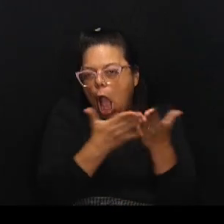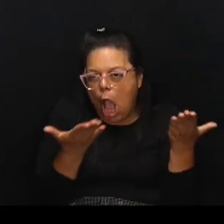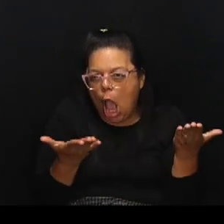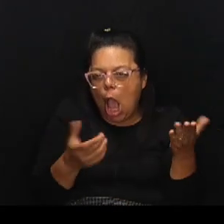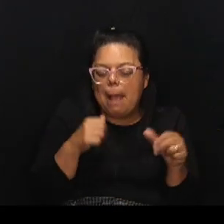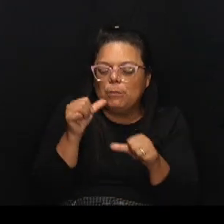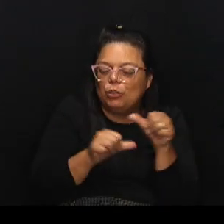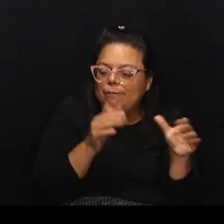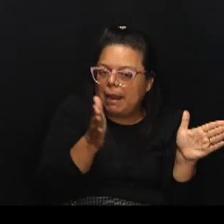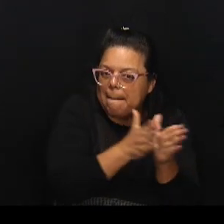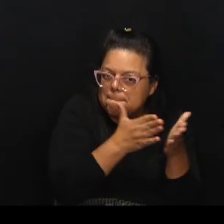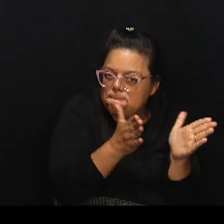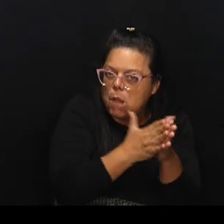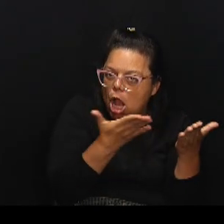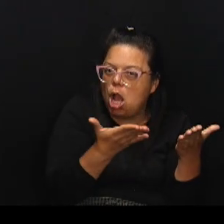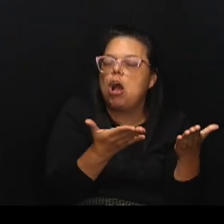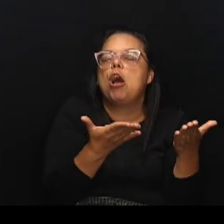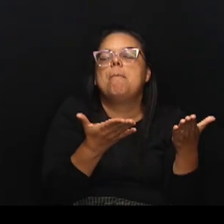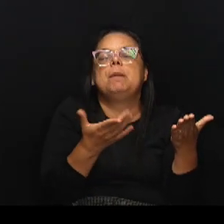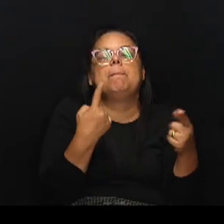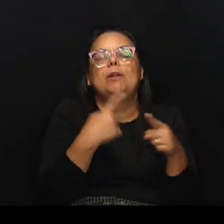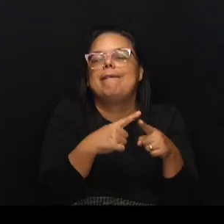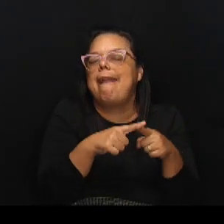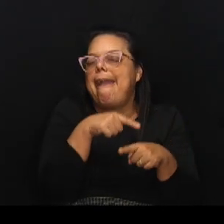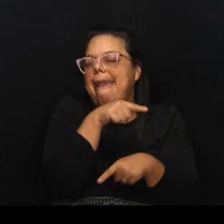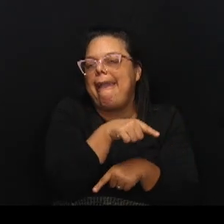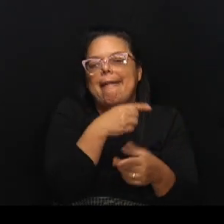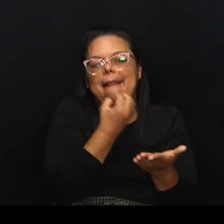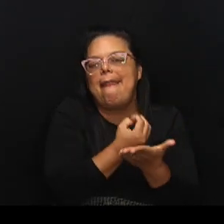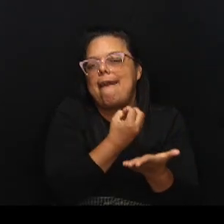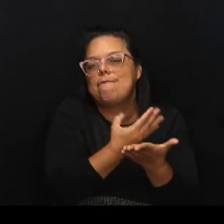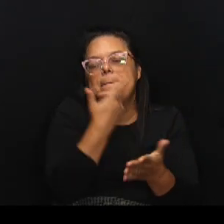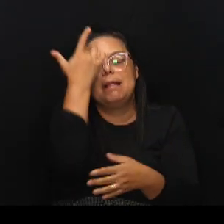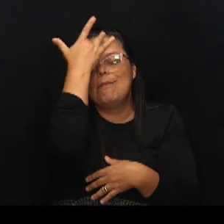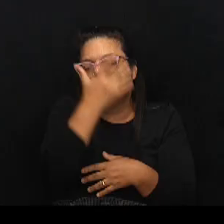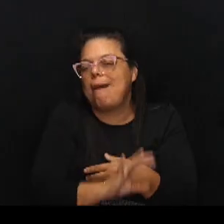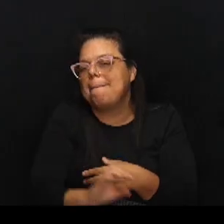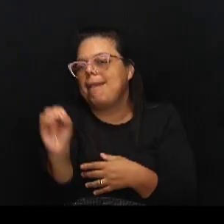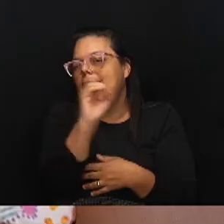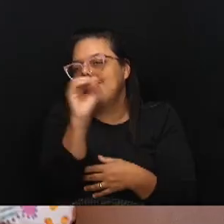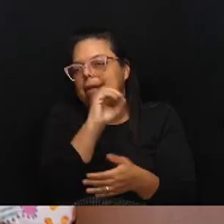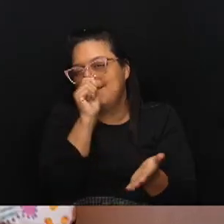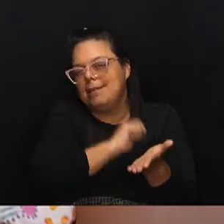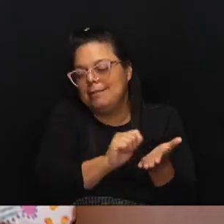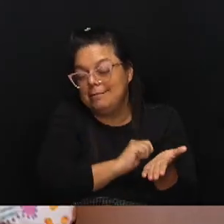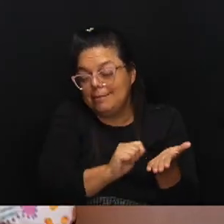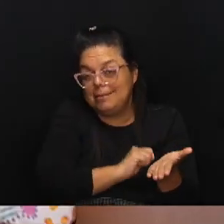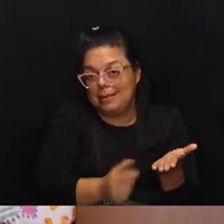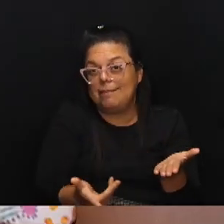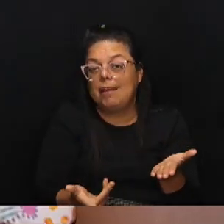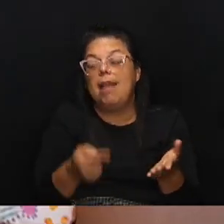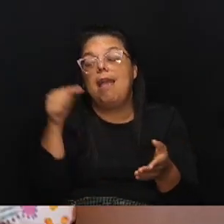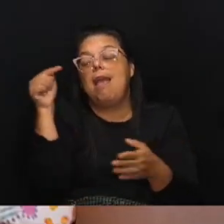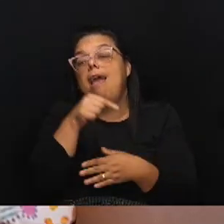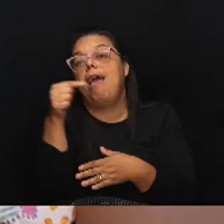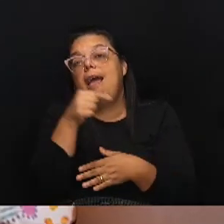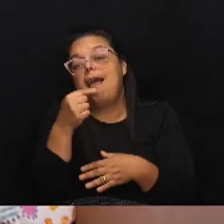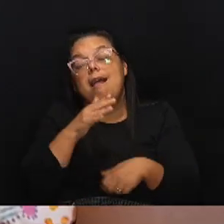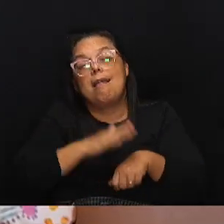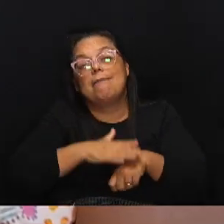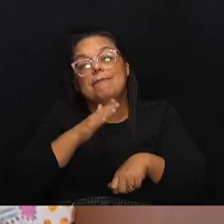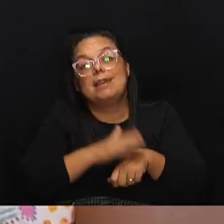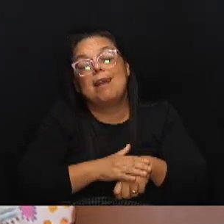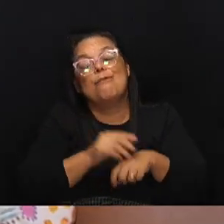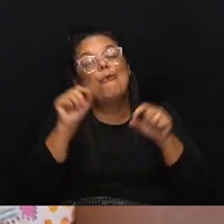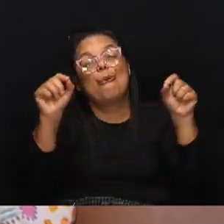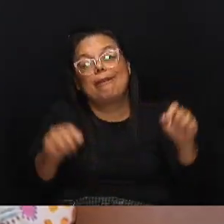ganho muitas vezes passava ou para os irmãos ou para o próprio tabelião, né? Havia muito isso. Então, elas ficavam